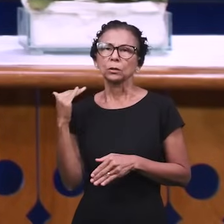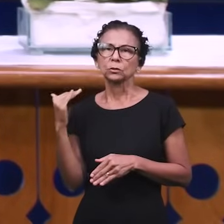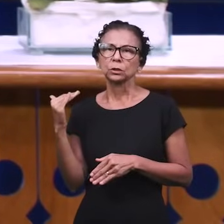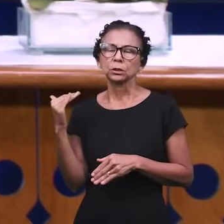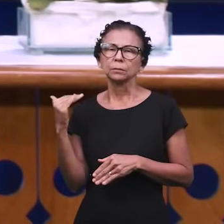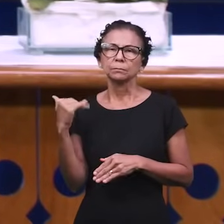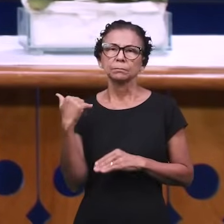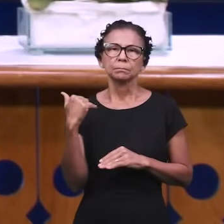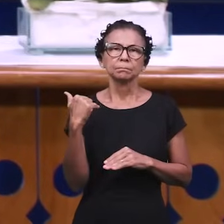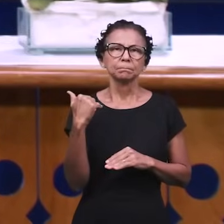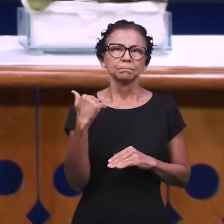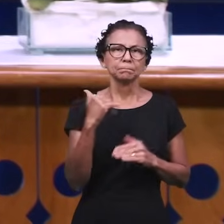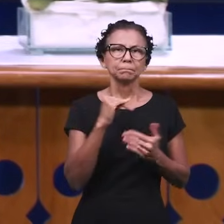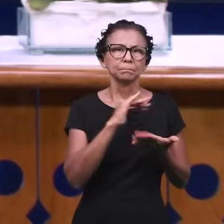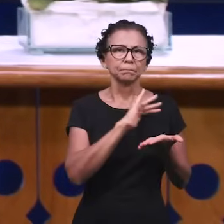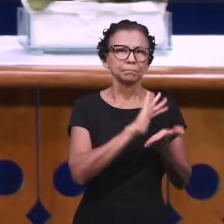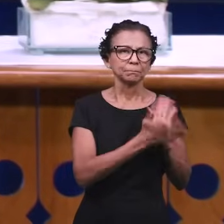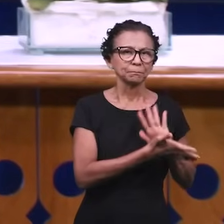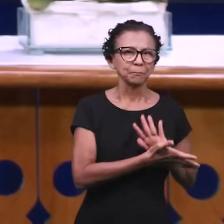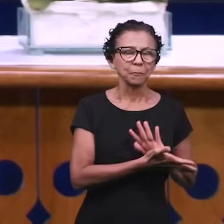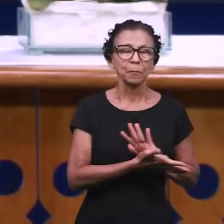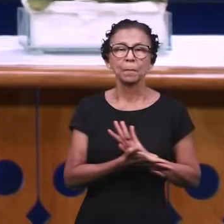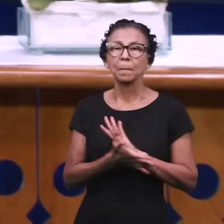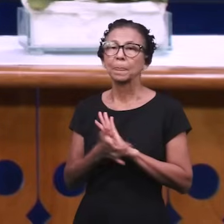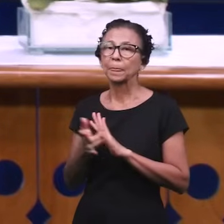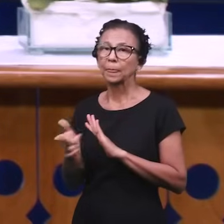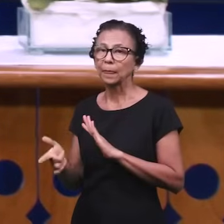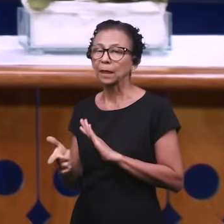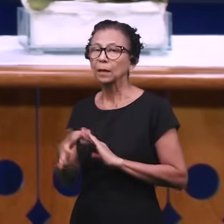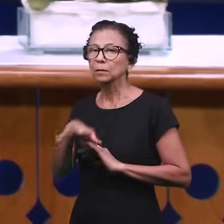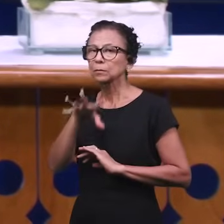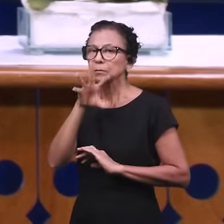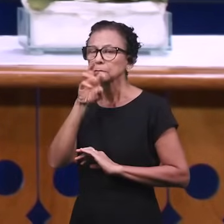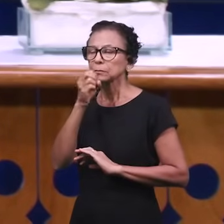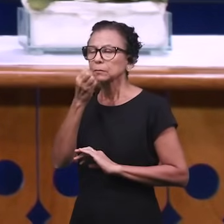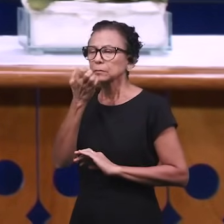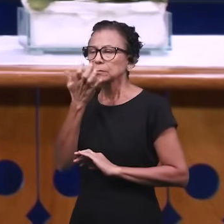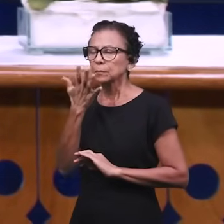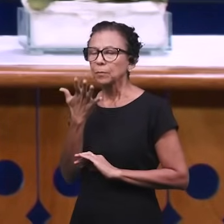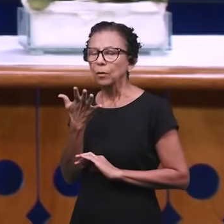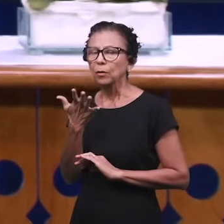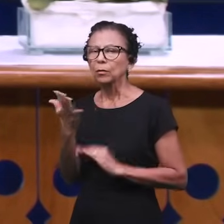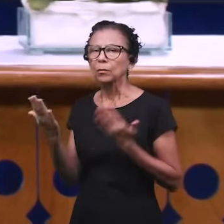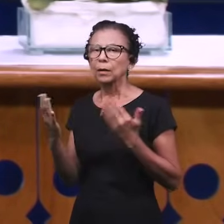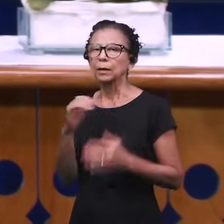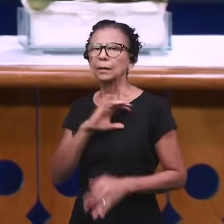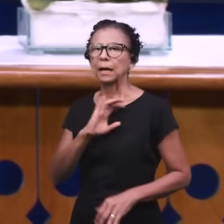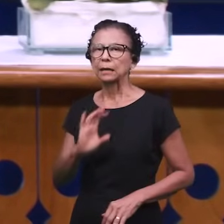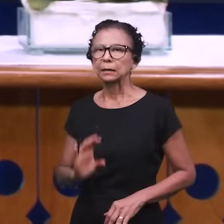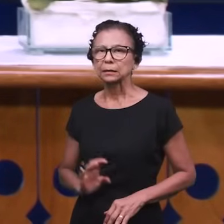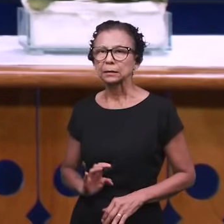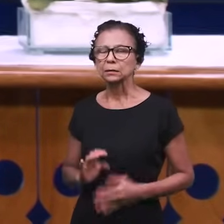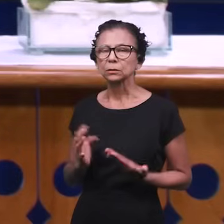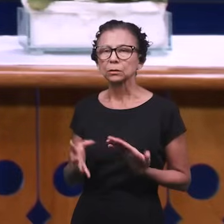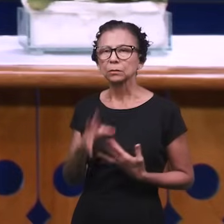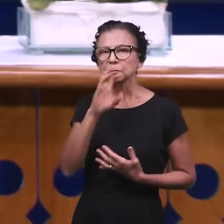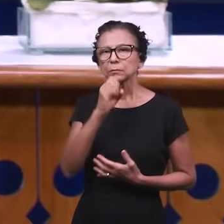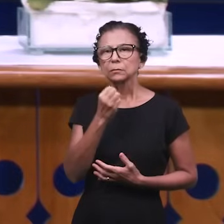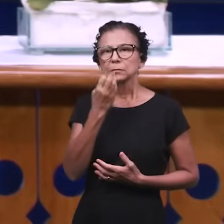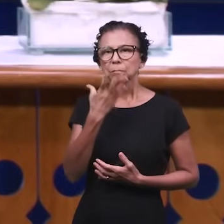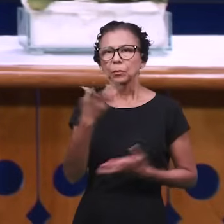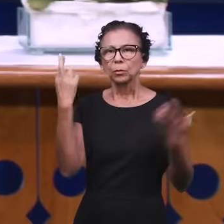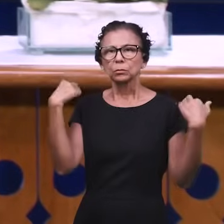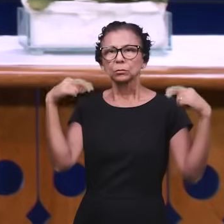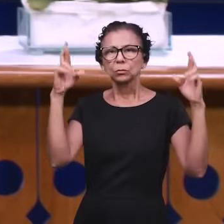de Cristo, o bom cheiro da pessoa do Senhor Jesus, o bom cheiro do Cordeiro que deu a sua vida por